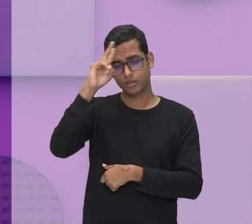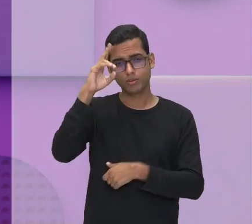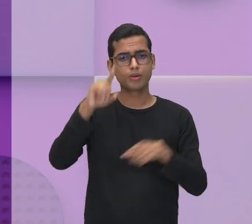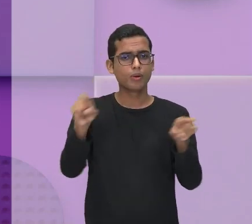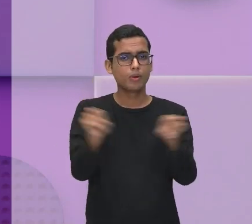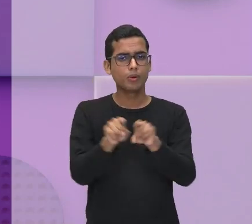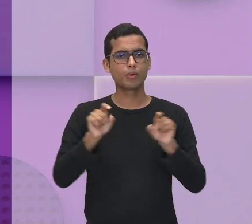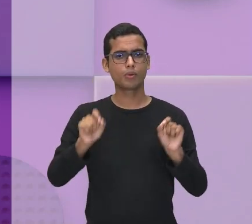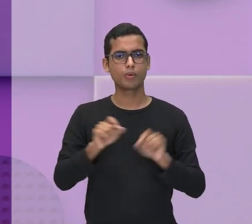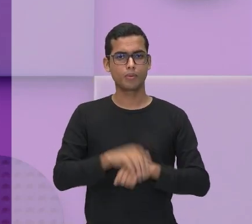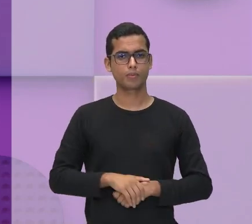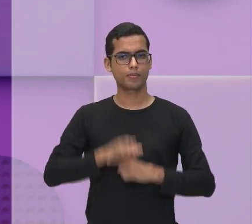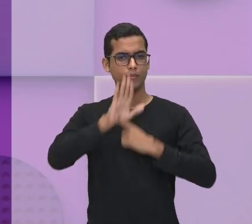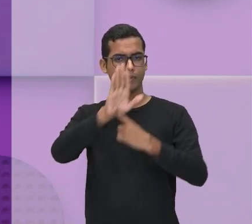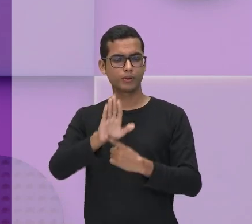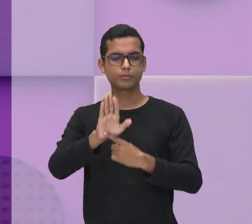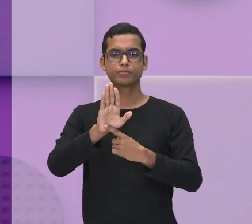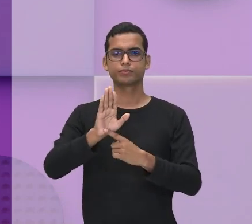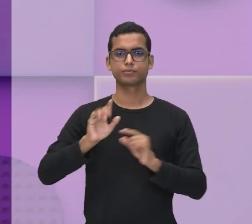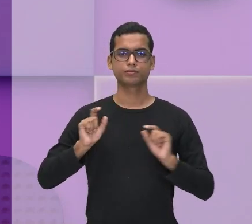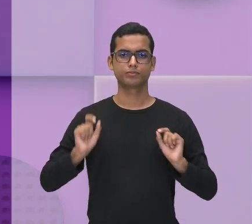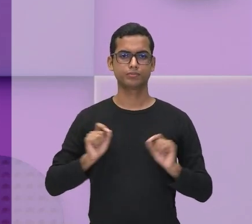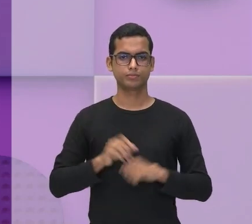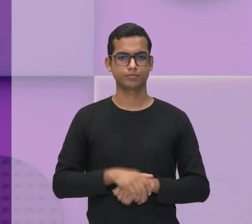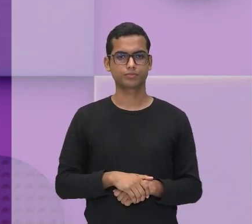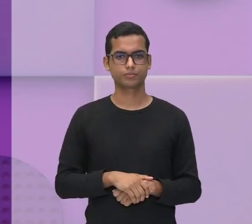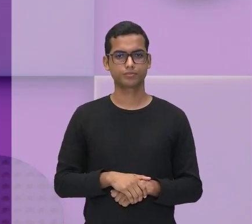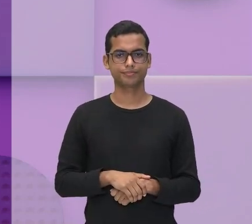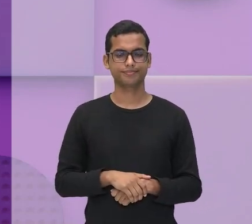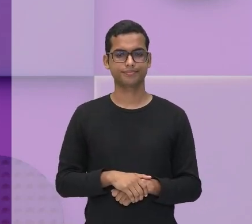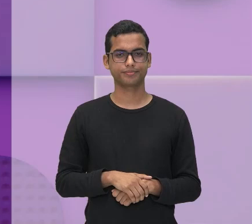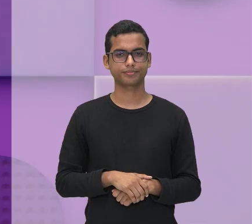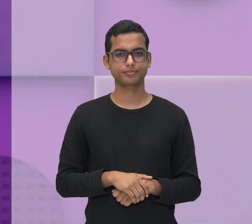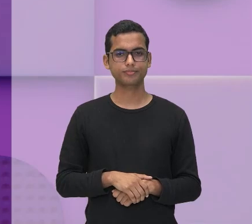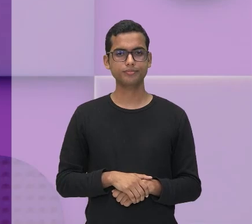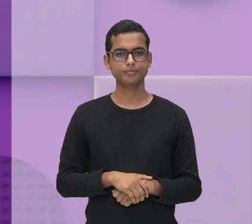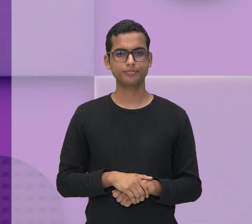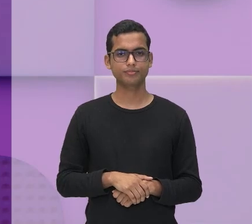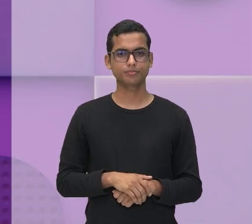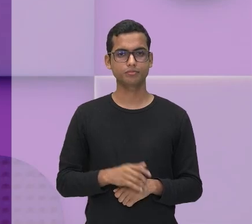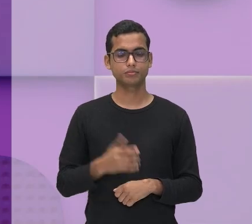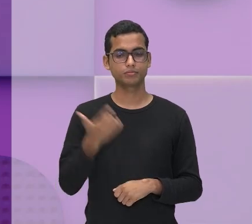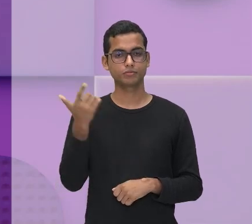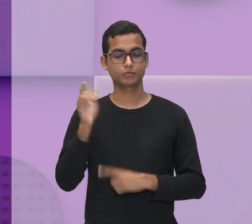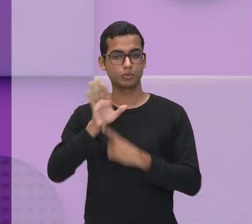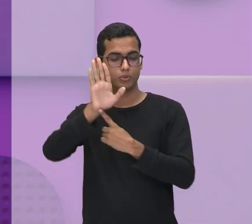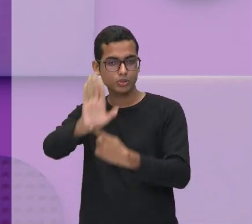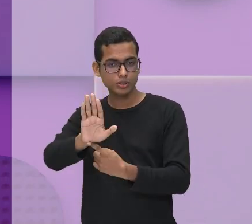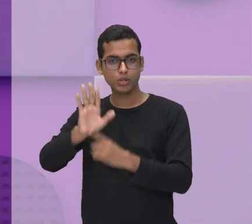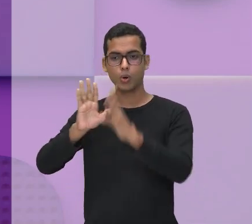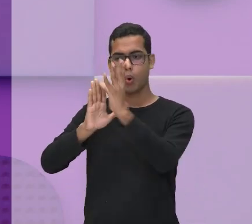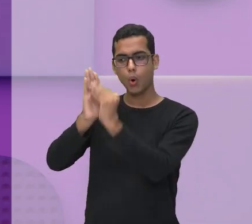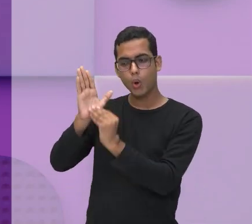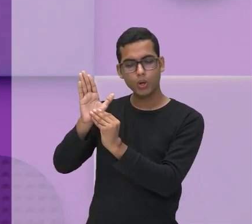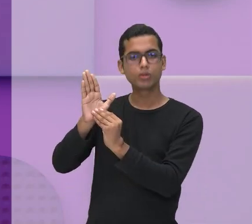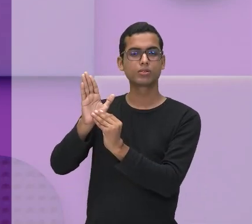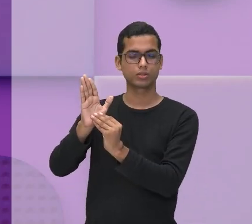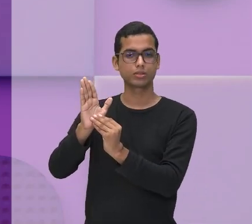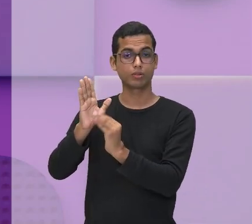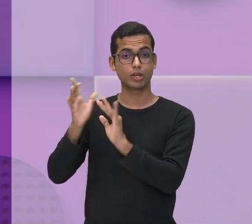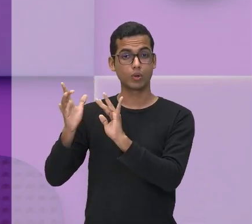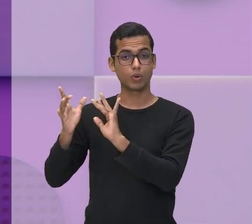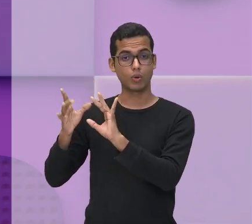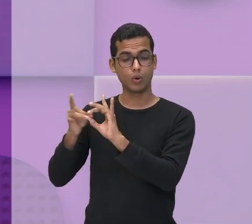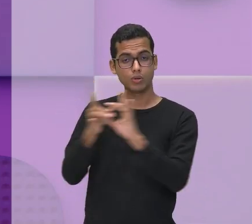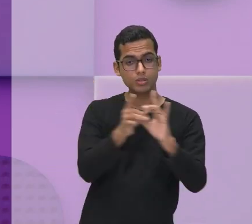aqui uma abordagem que vai dar significados às expressões numéricas. Você vai perceber que uma